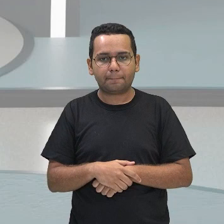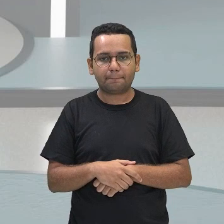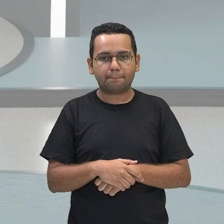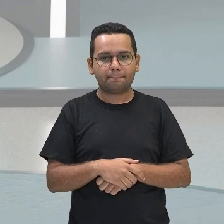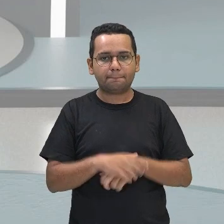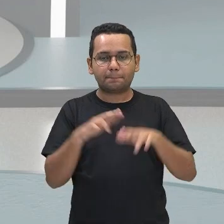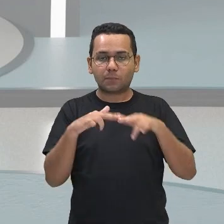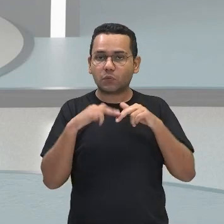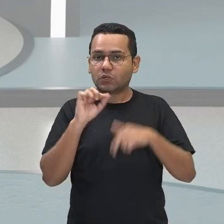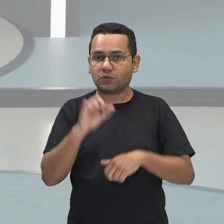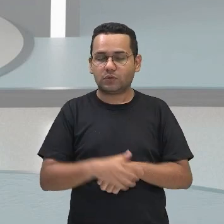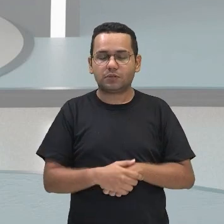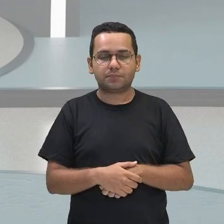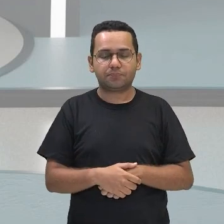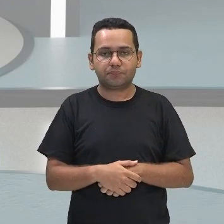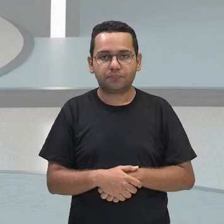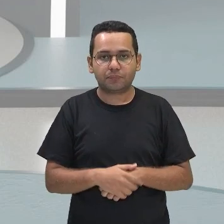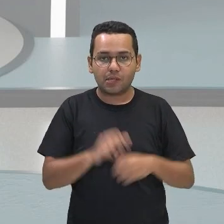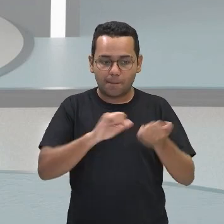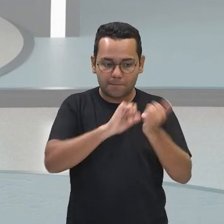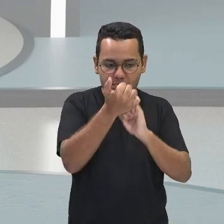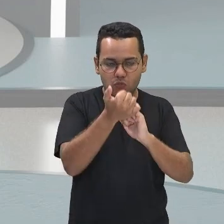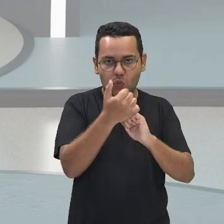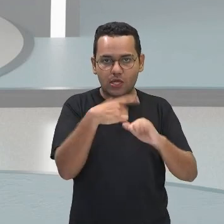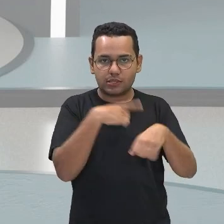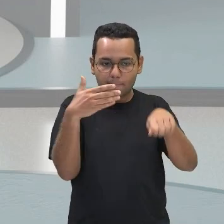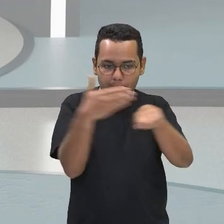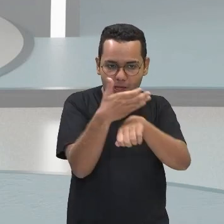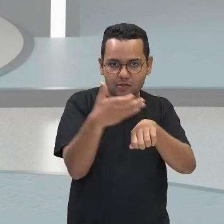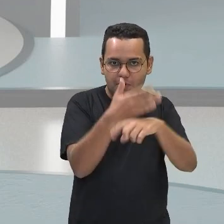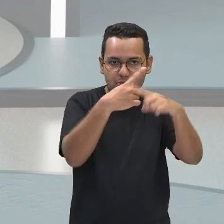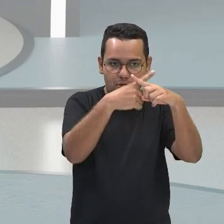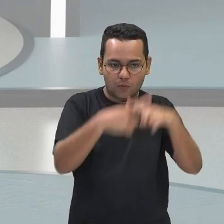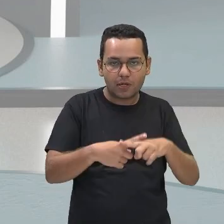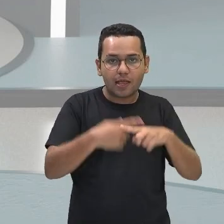naquela modalidade, ele tem que ficar a par de tudo isso aí,